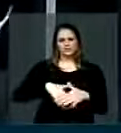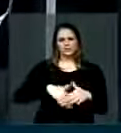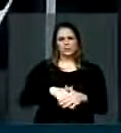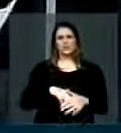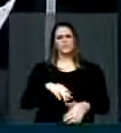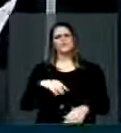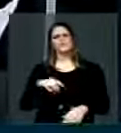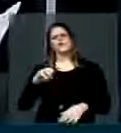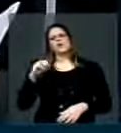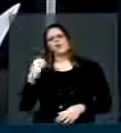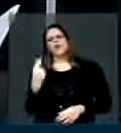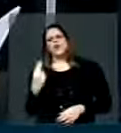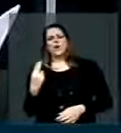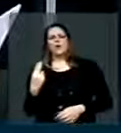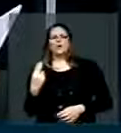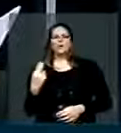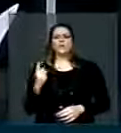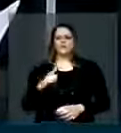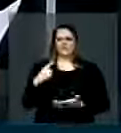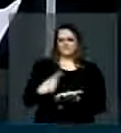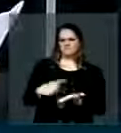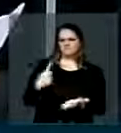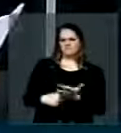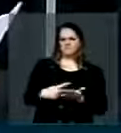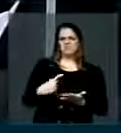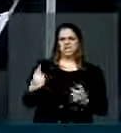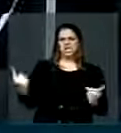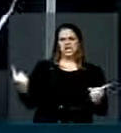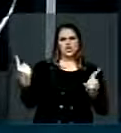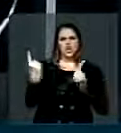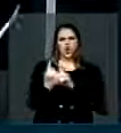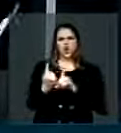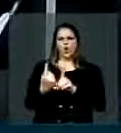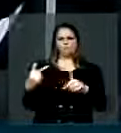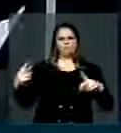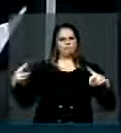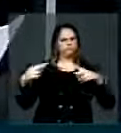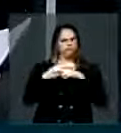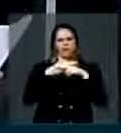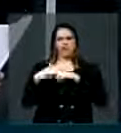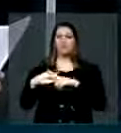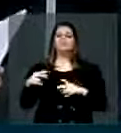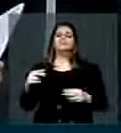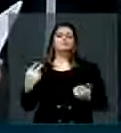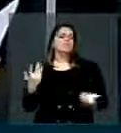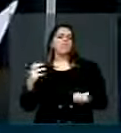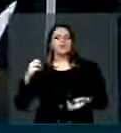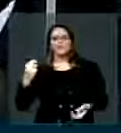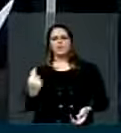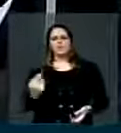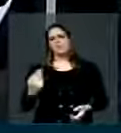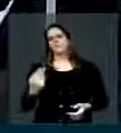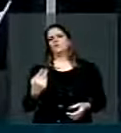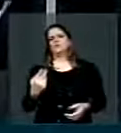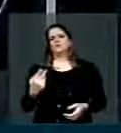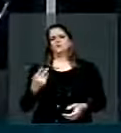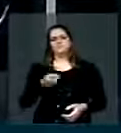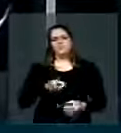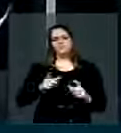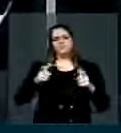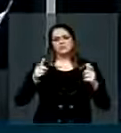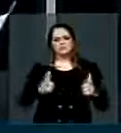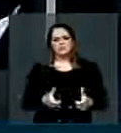agremiações rivais para entrar em confronto em dia em que não se realizará a partida de futebol, os confrontos entre os torcedores em locais